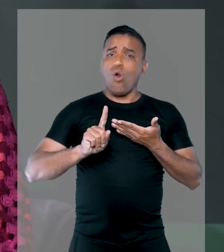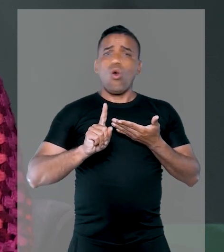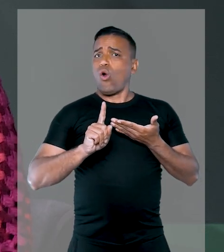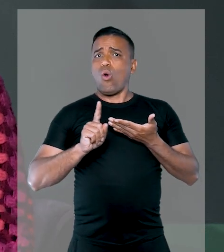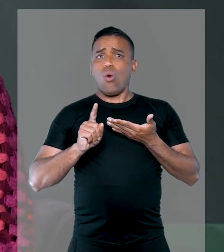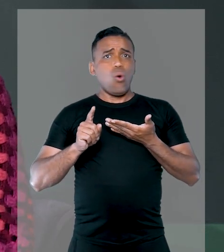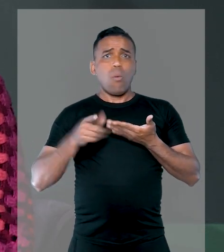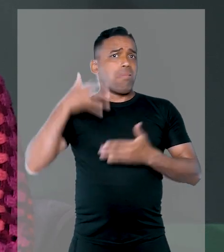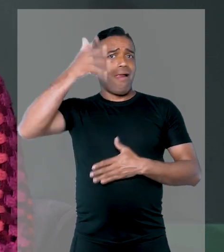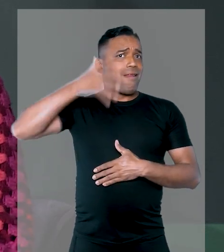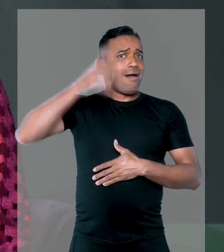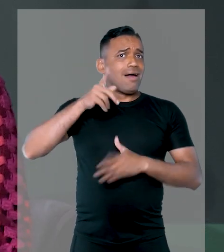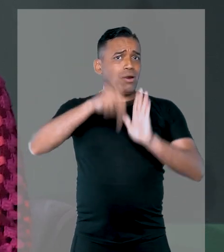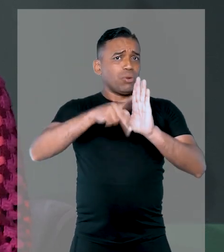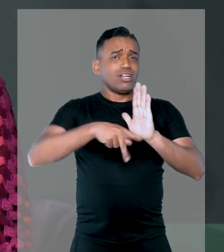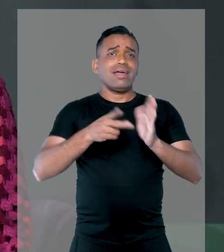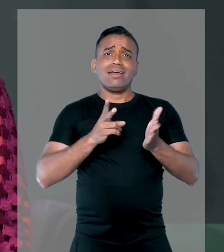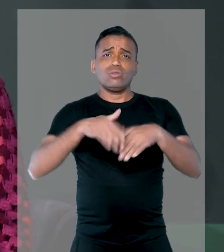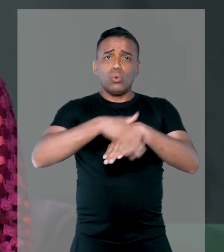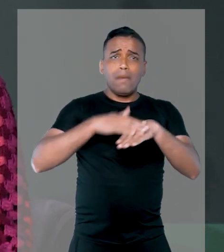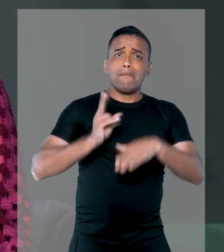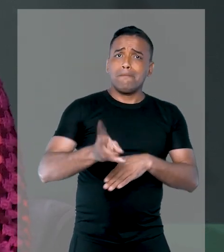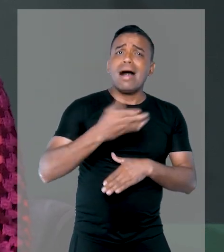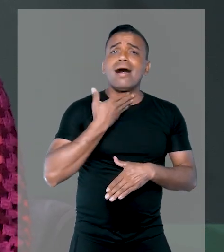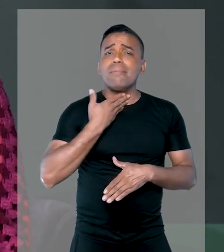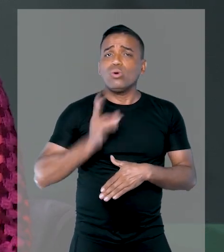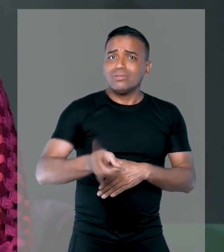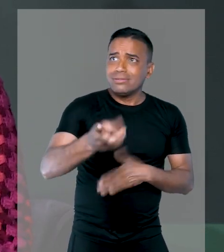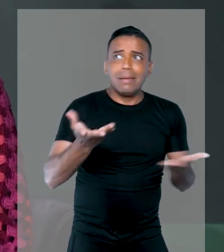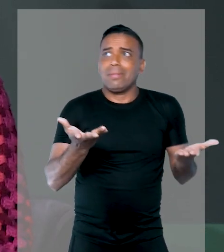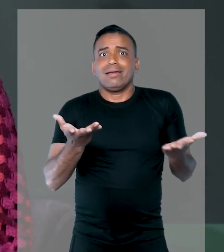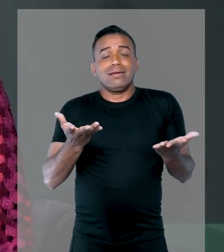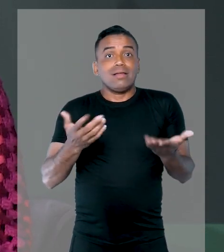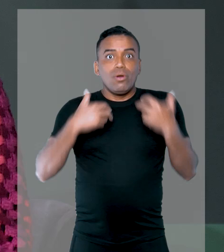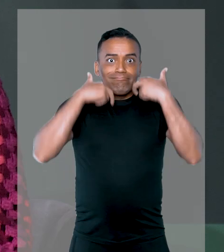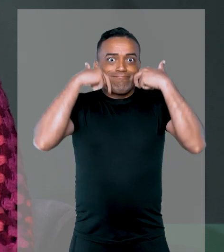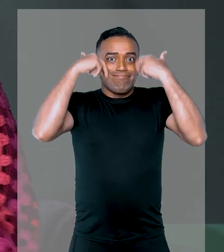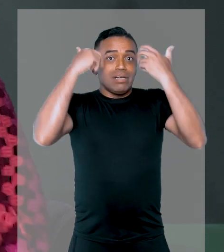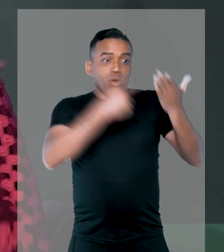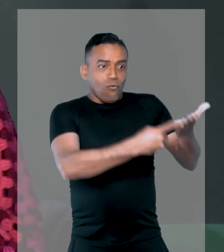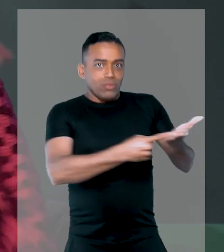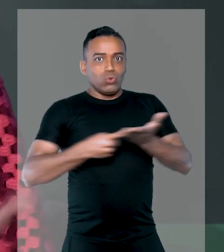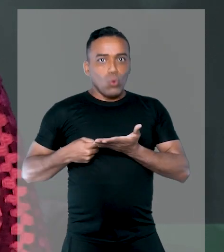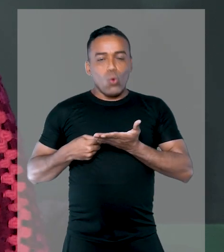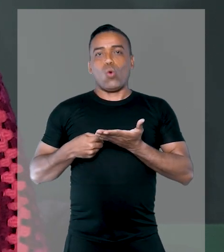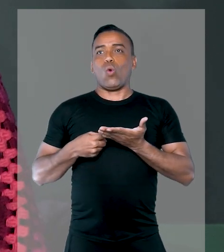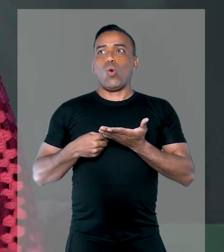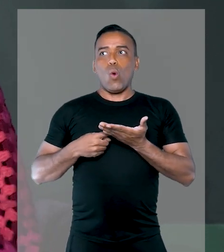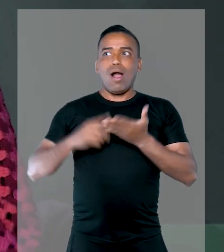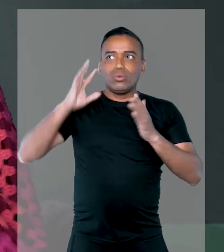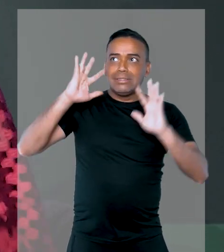fiquei muito tímida. As pessoas acham que eu não sou tímida, mas eu fiquei tímida quando, né, eu vi que as coisas